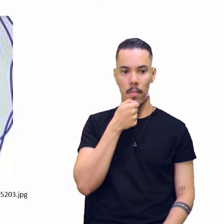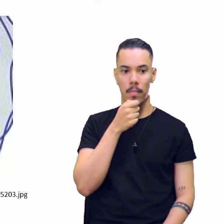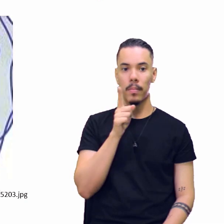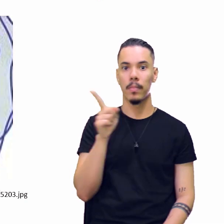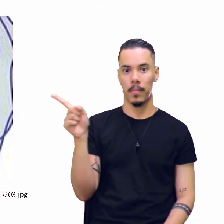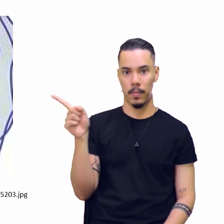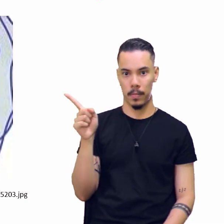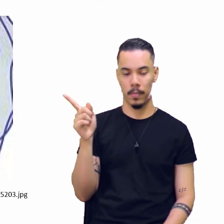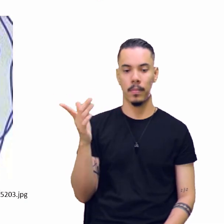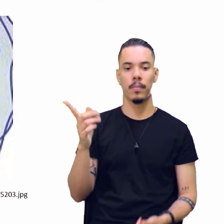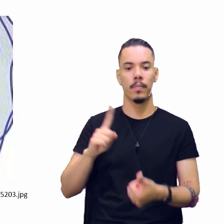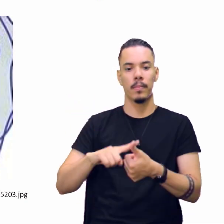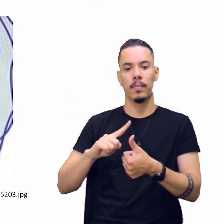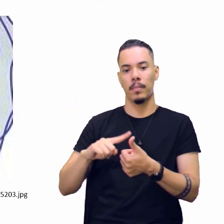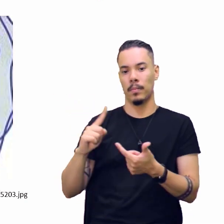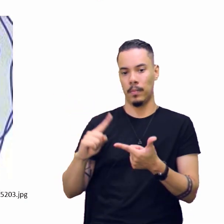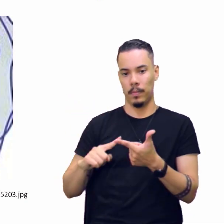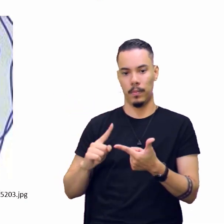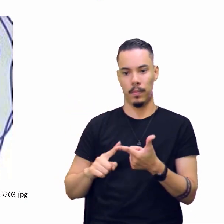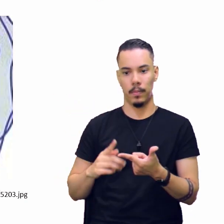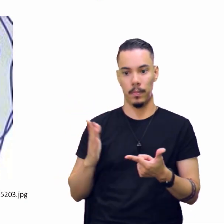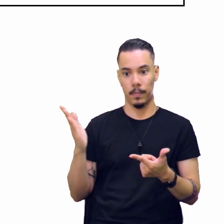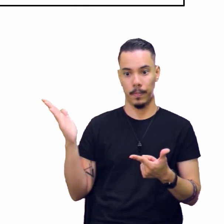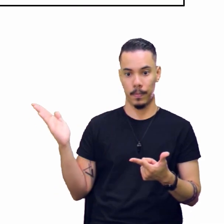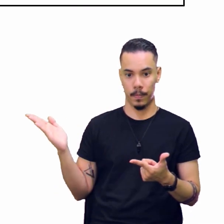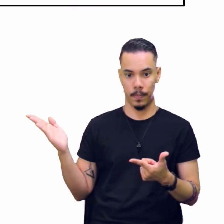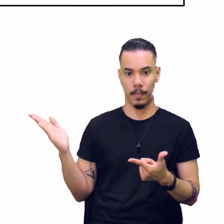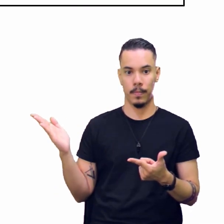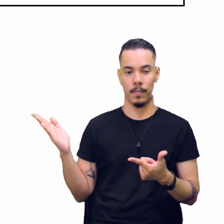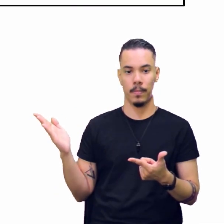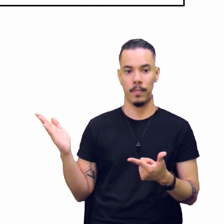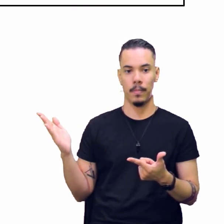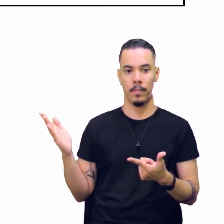só. Aí temos também